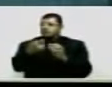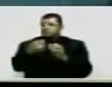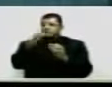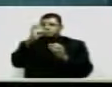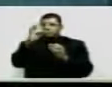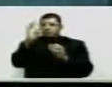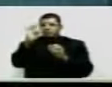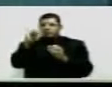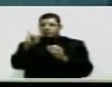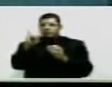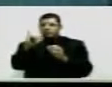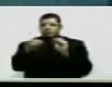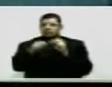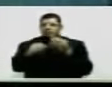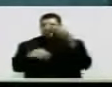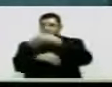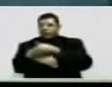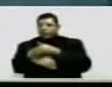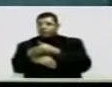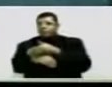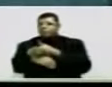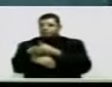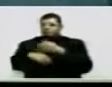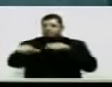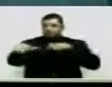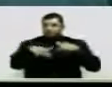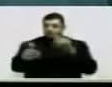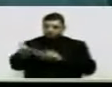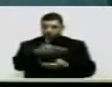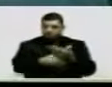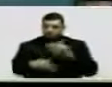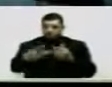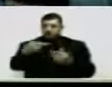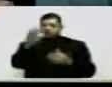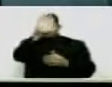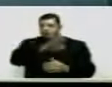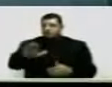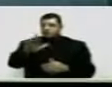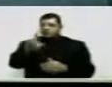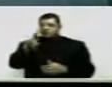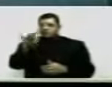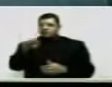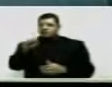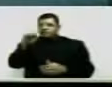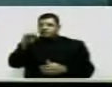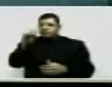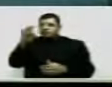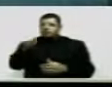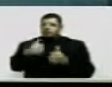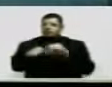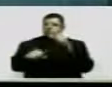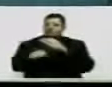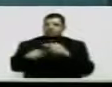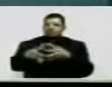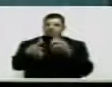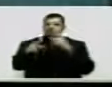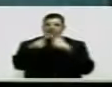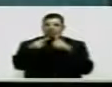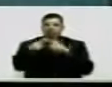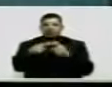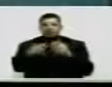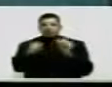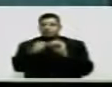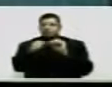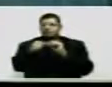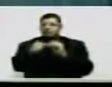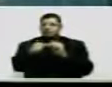do FTI para aplicação em ações relacionadas à Política Nacional de Resíduos Sólidos. Essa polêmica foi